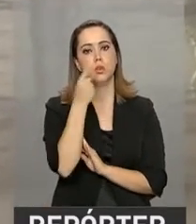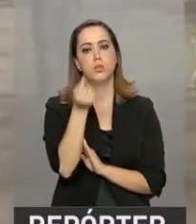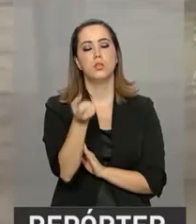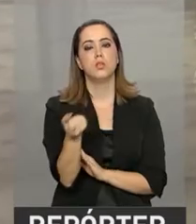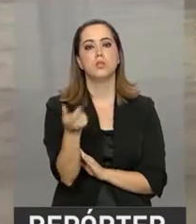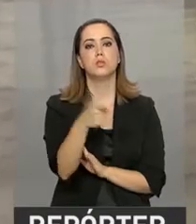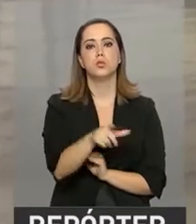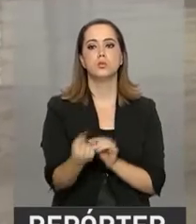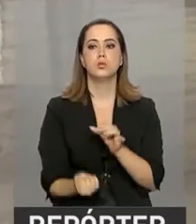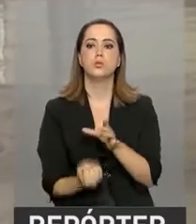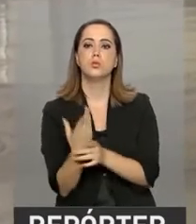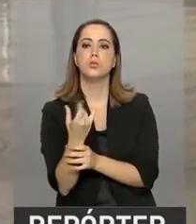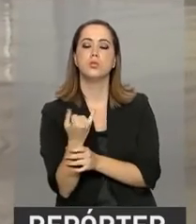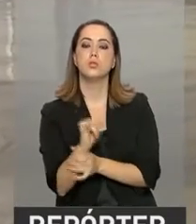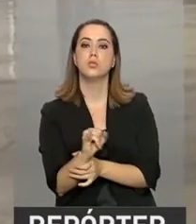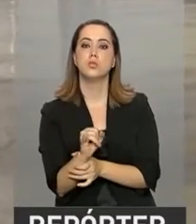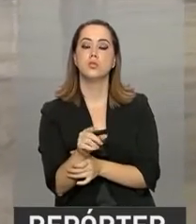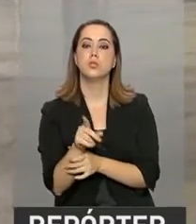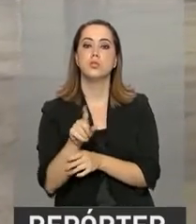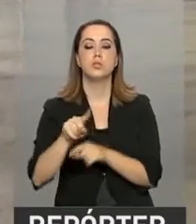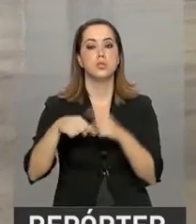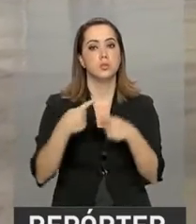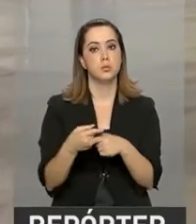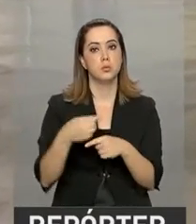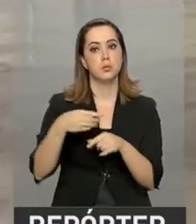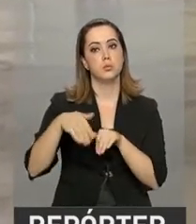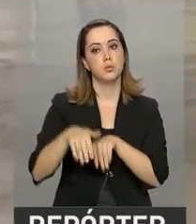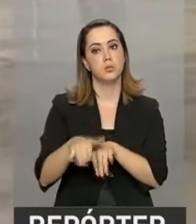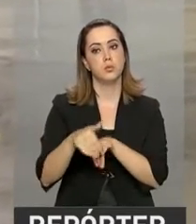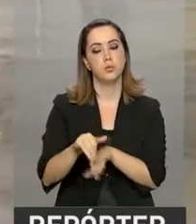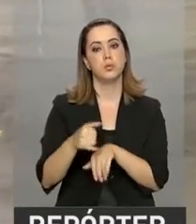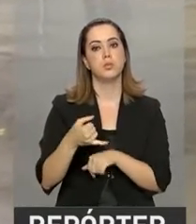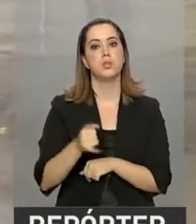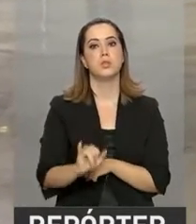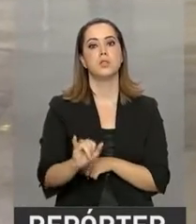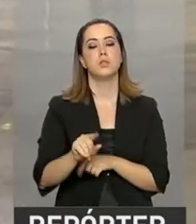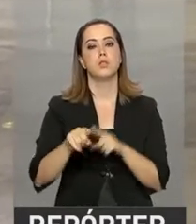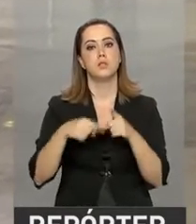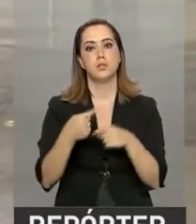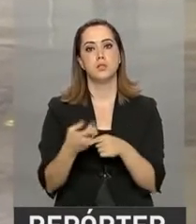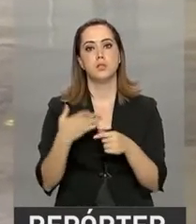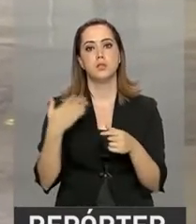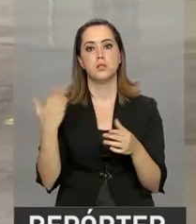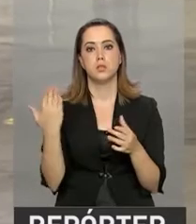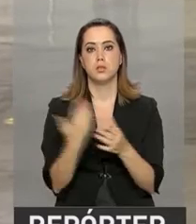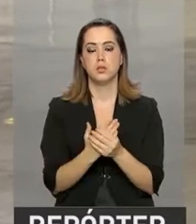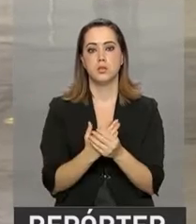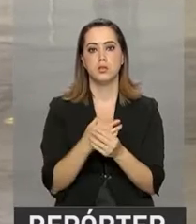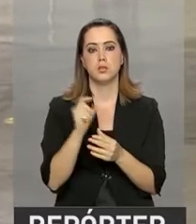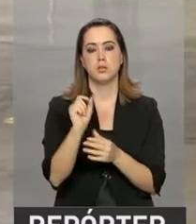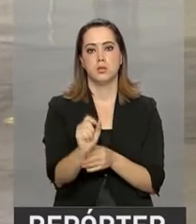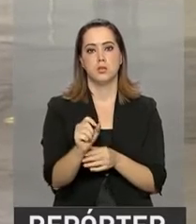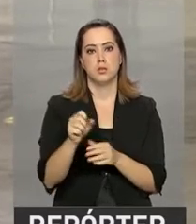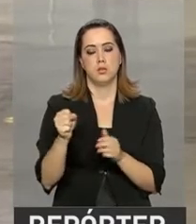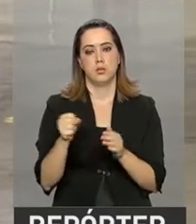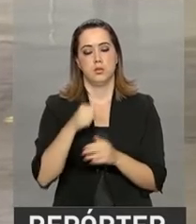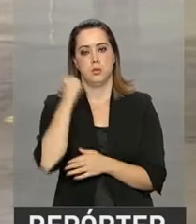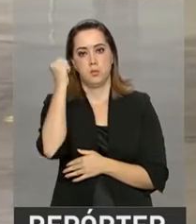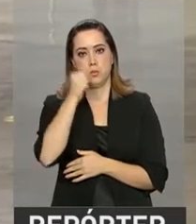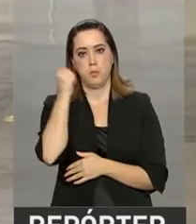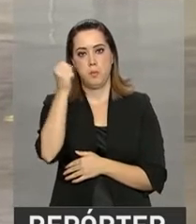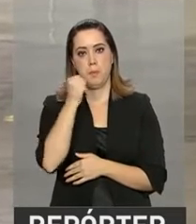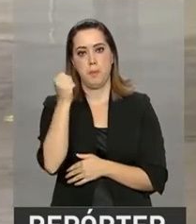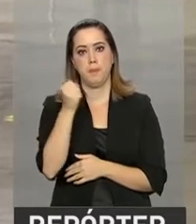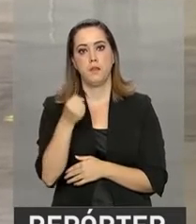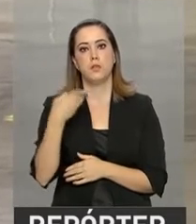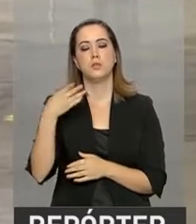só vai ocorrer em setembro e caso os senadores confirmem que a presidenta afastada dilma rousseff cometeu crime de responsabilidade